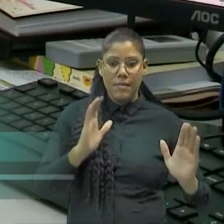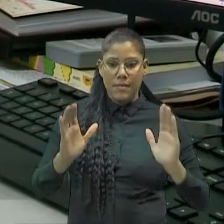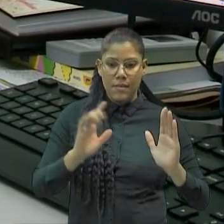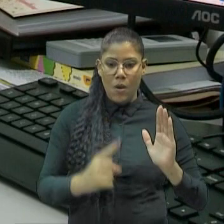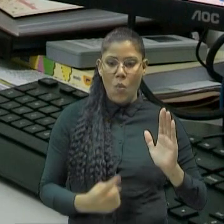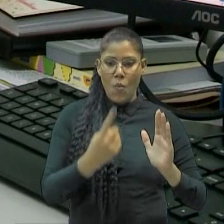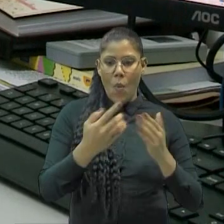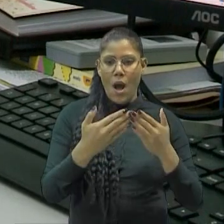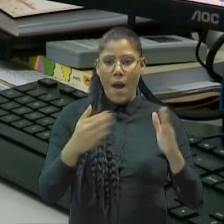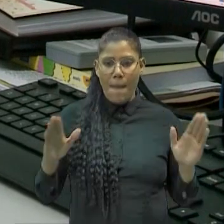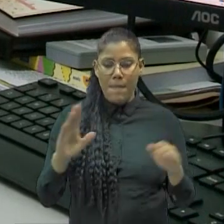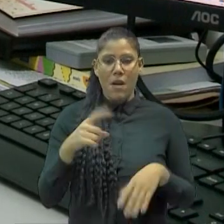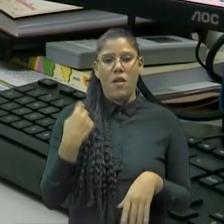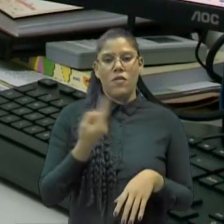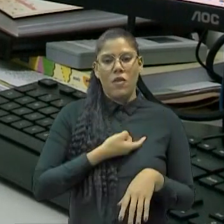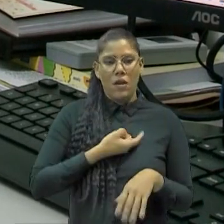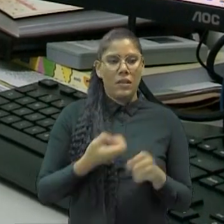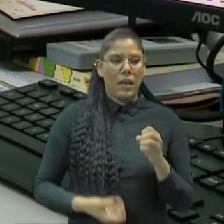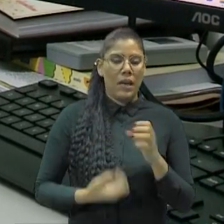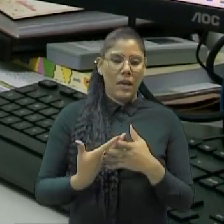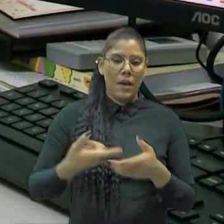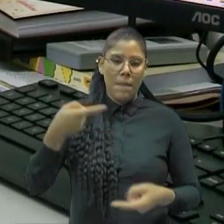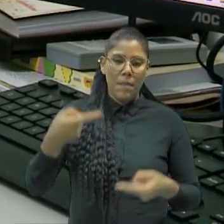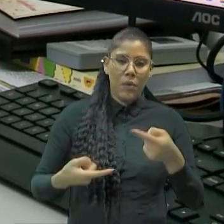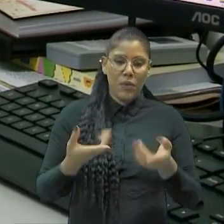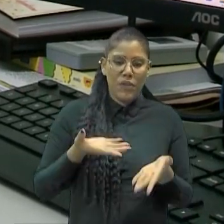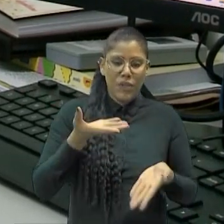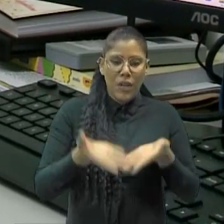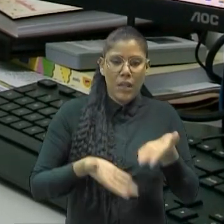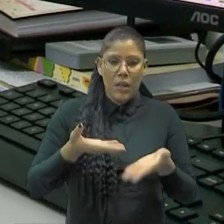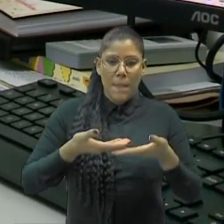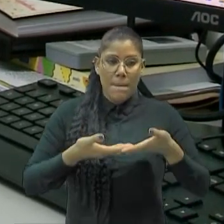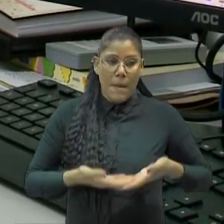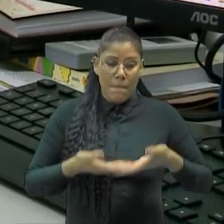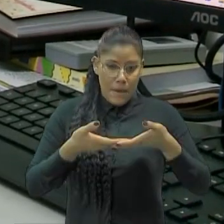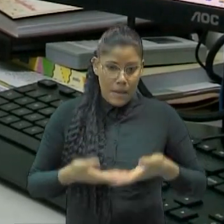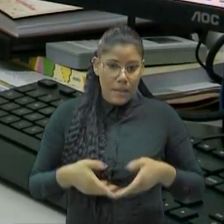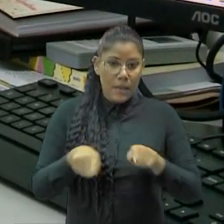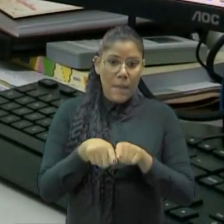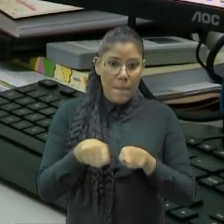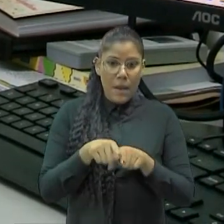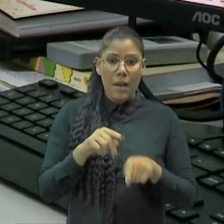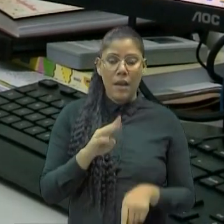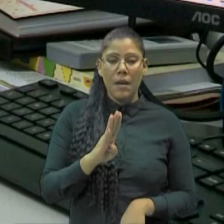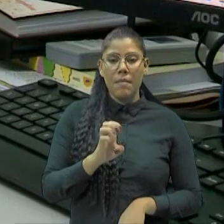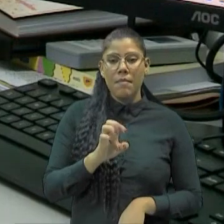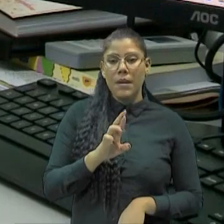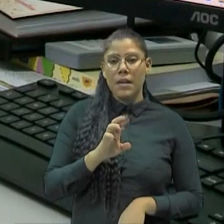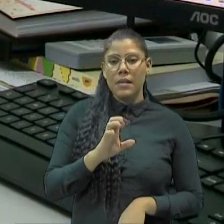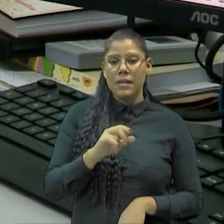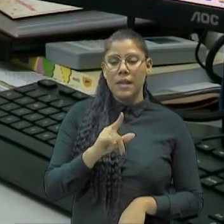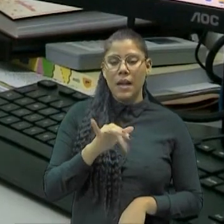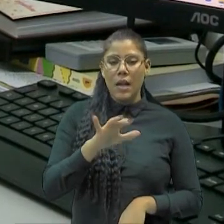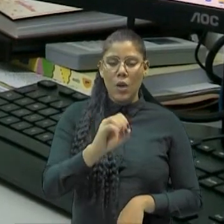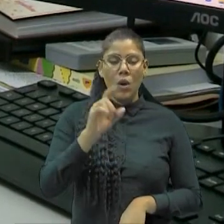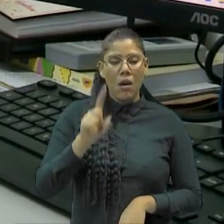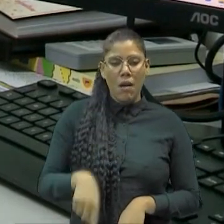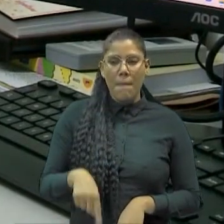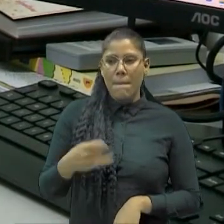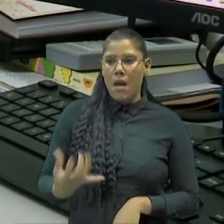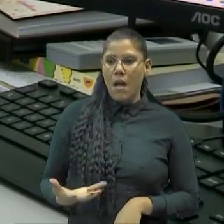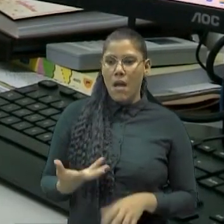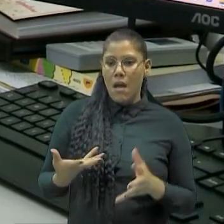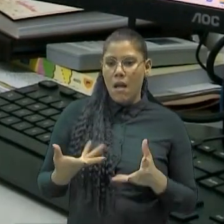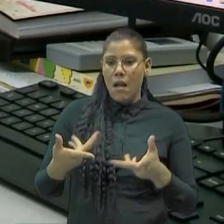estamos implementando a política de atendimento aos bebês, aos berçários, né, que é um grande salto, um grande avanço para que as crianças